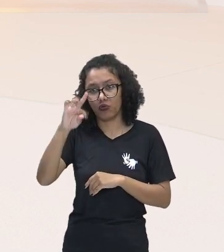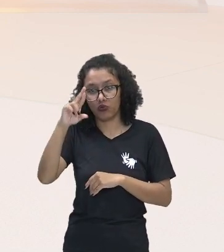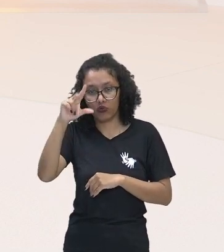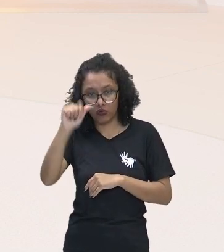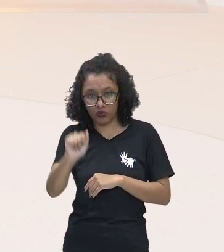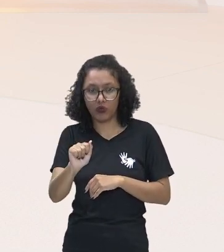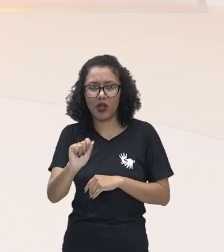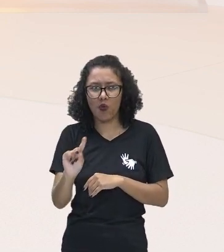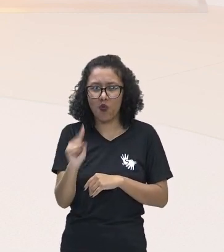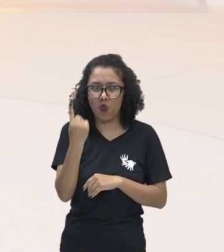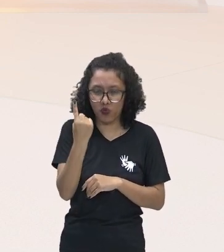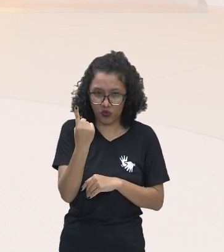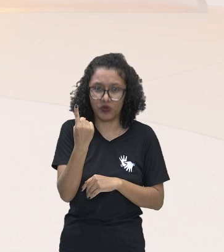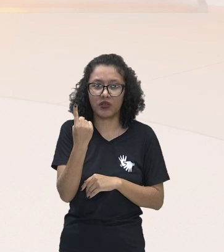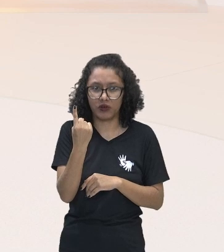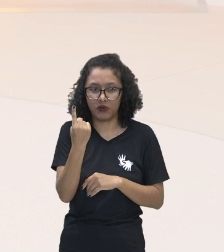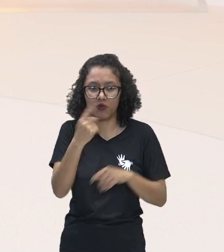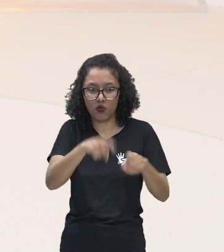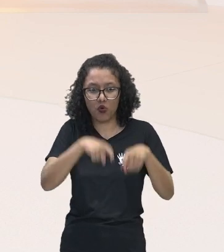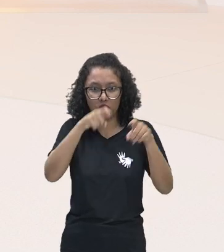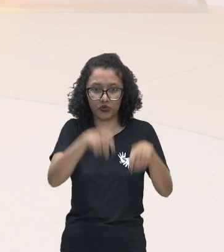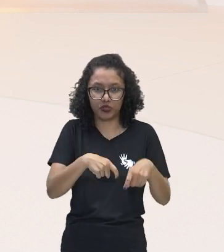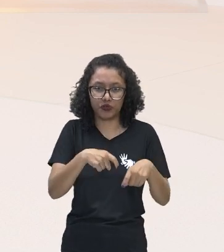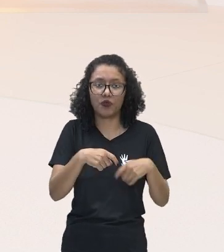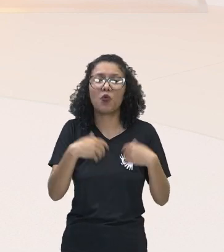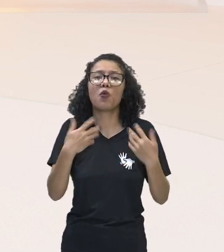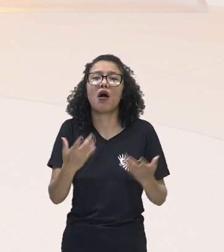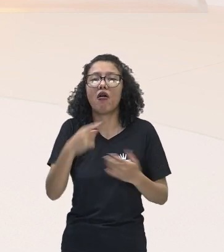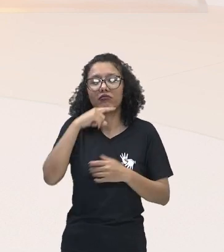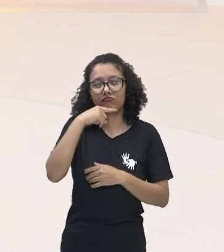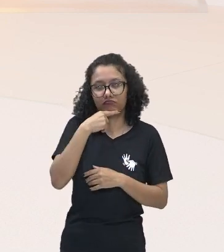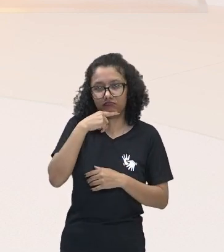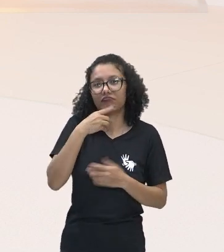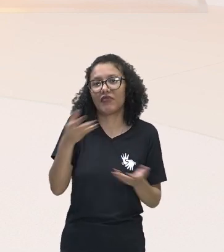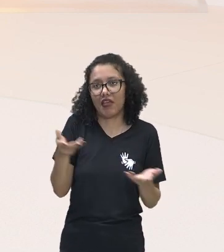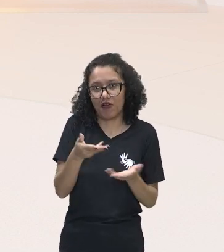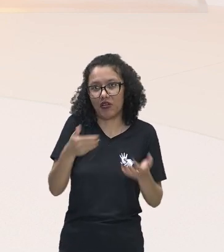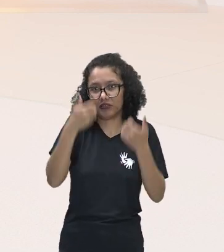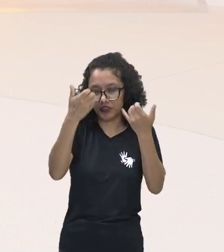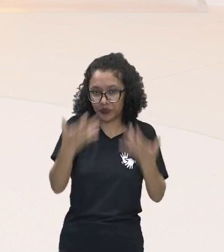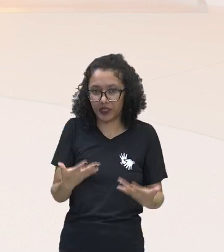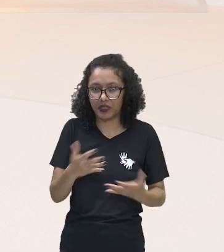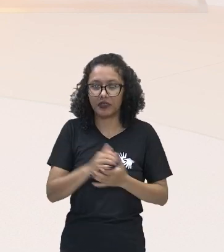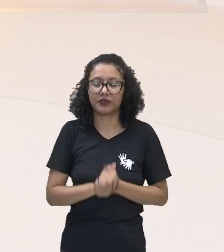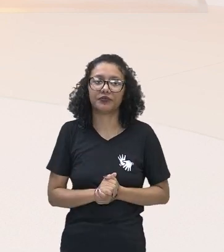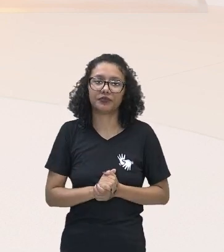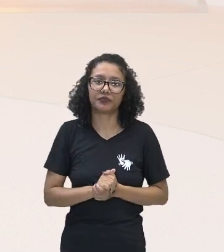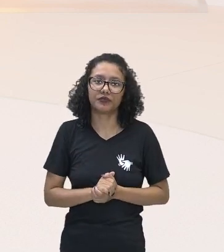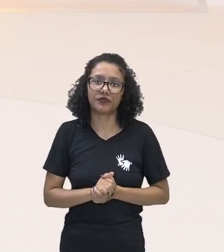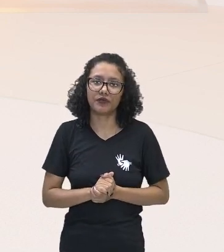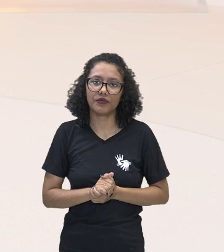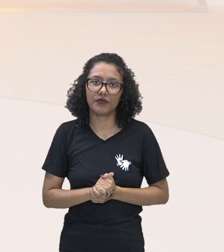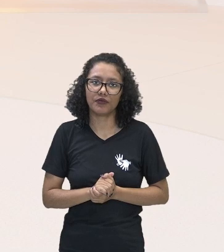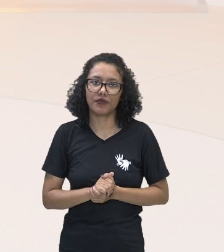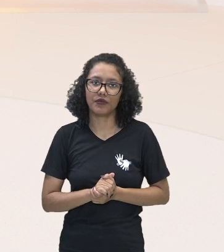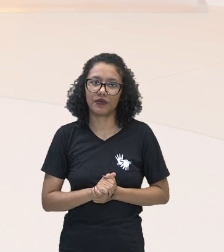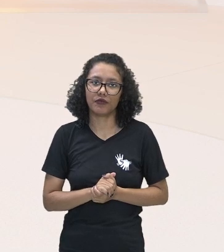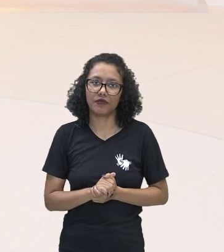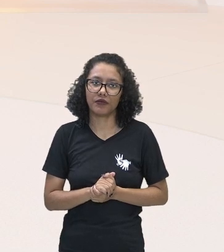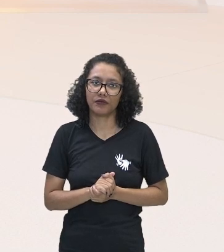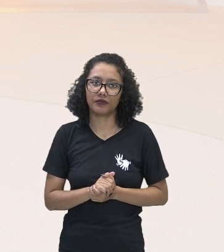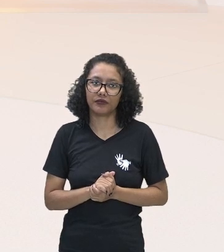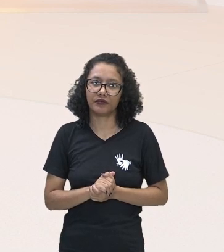da cana-de-açúcar. A mão de obra para este empreendimento, ela, como nós temos falado, ela demandava